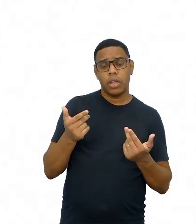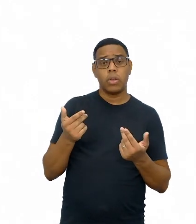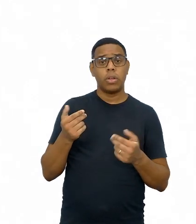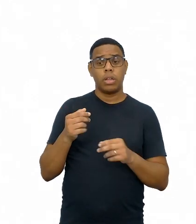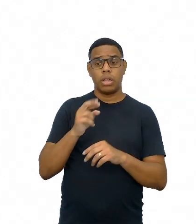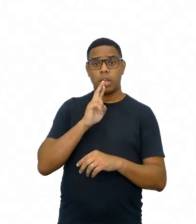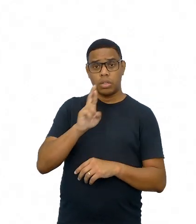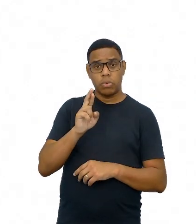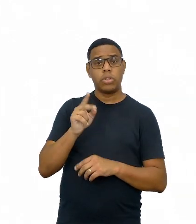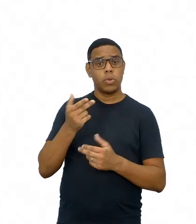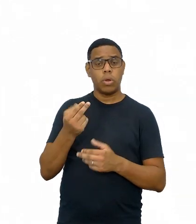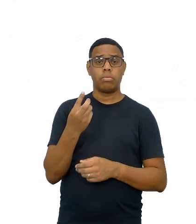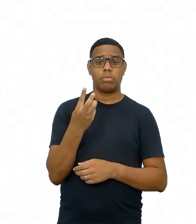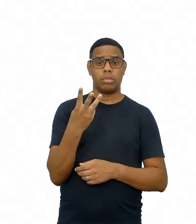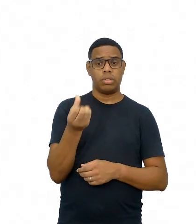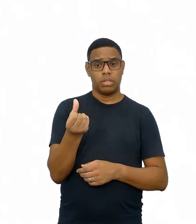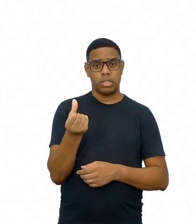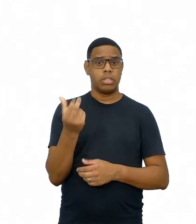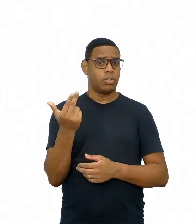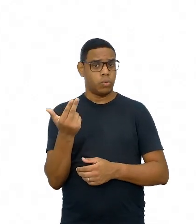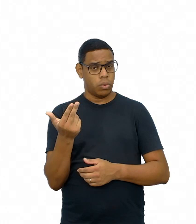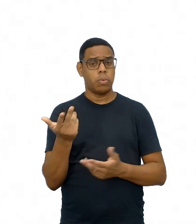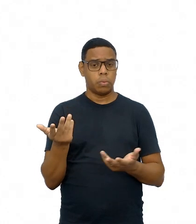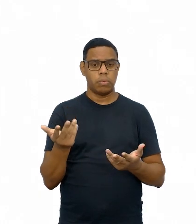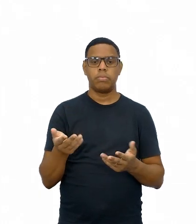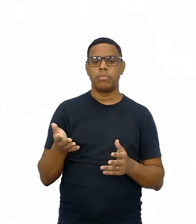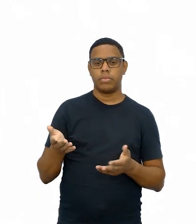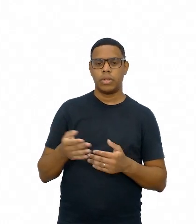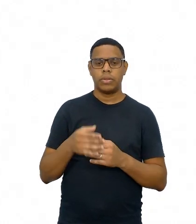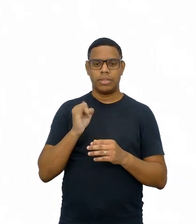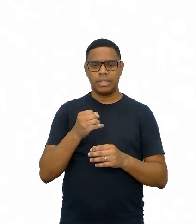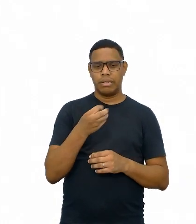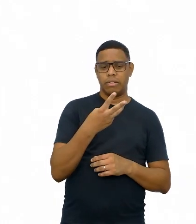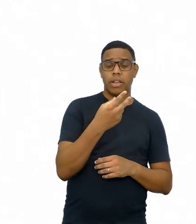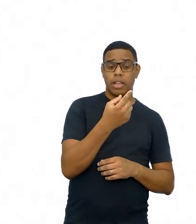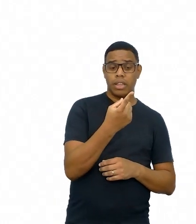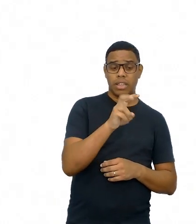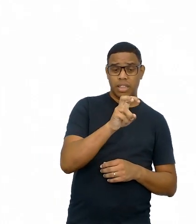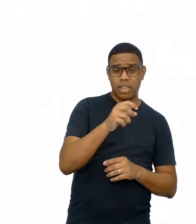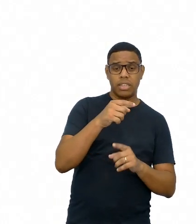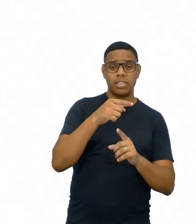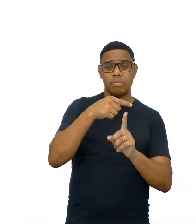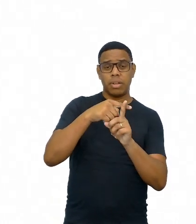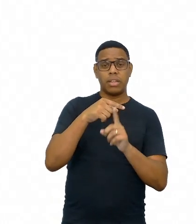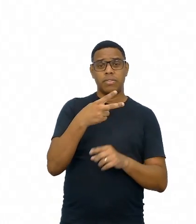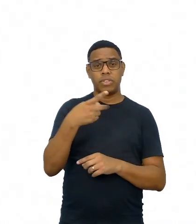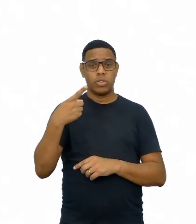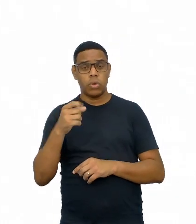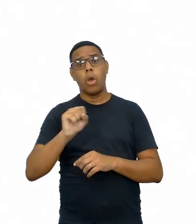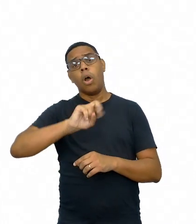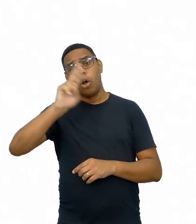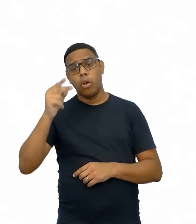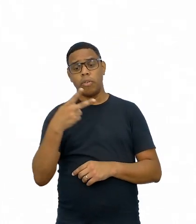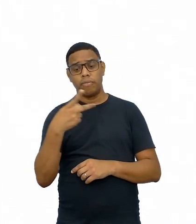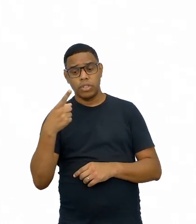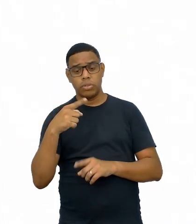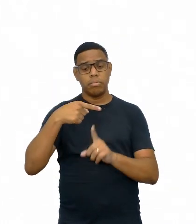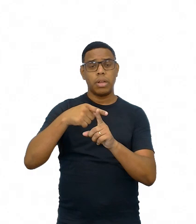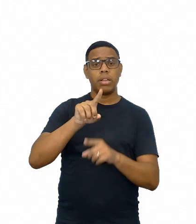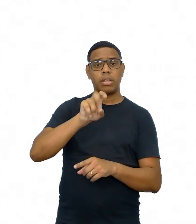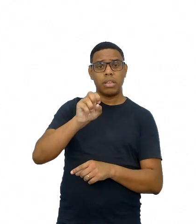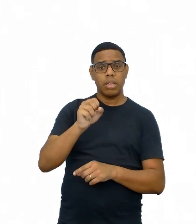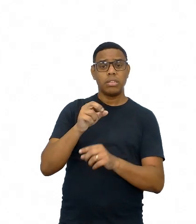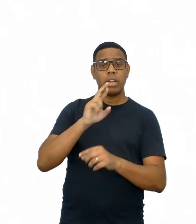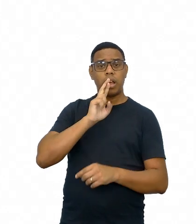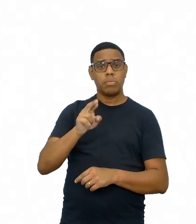dá igual a 36, né? Então, no caso, a mudança das parcelas, né, não vai alterar o valor.